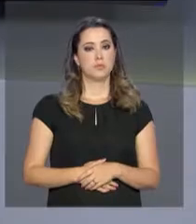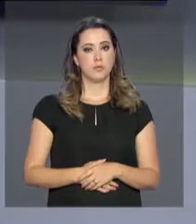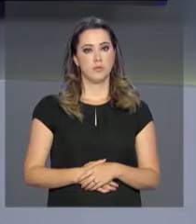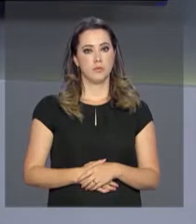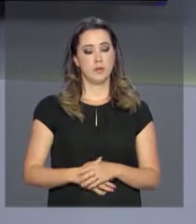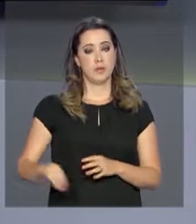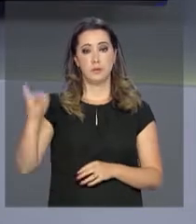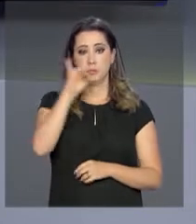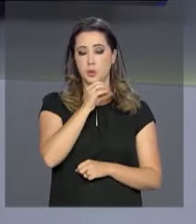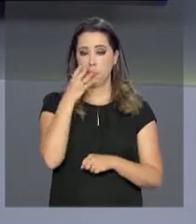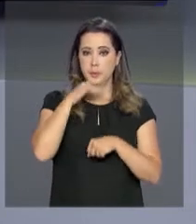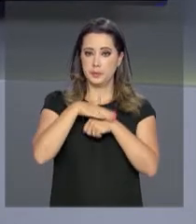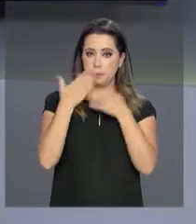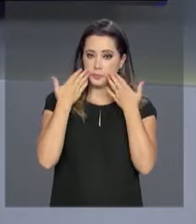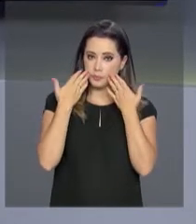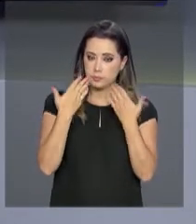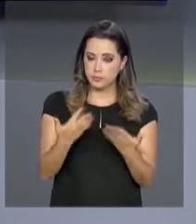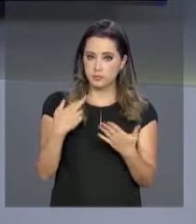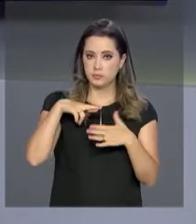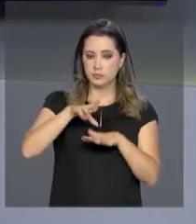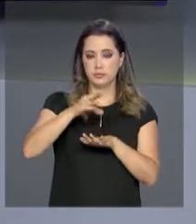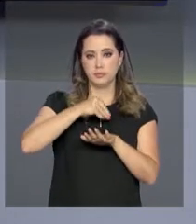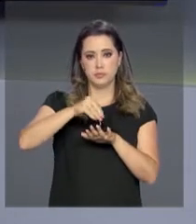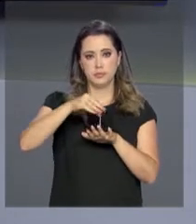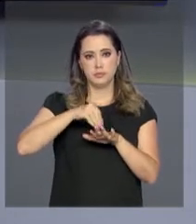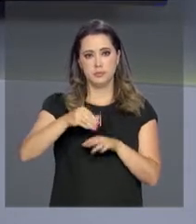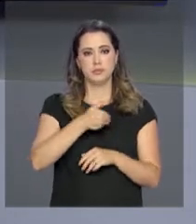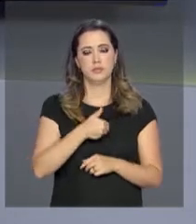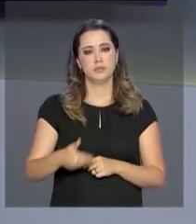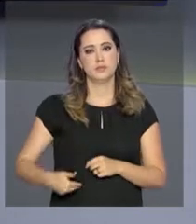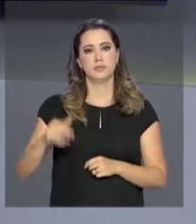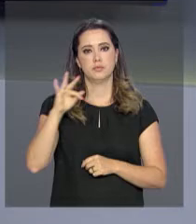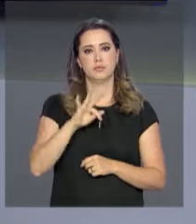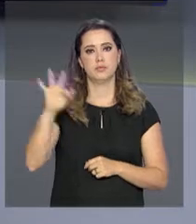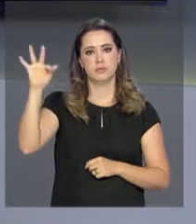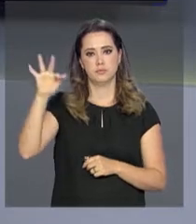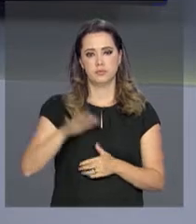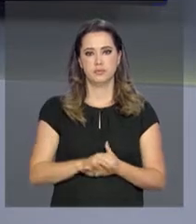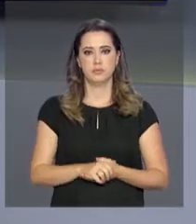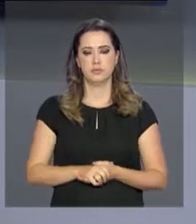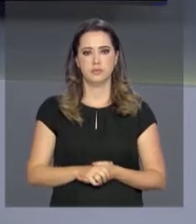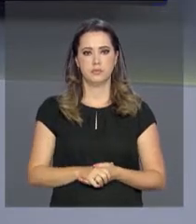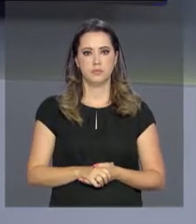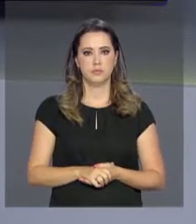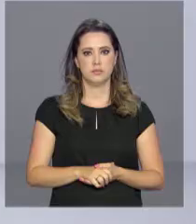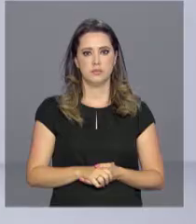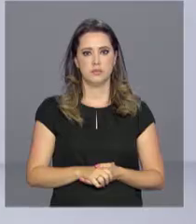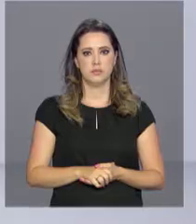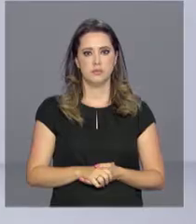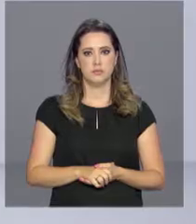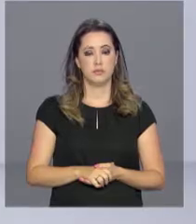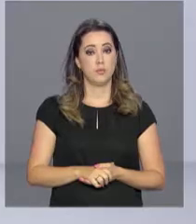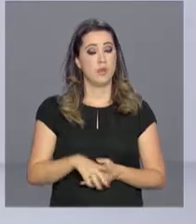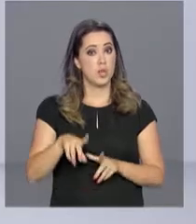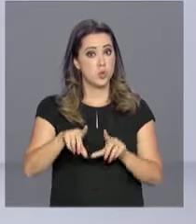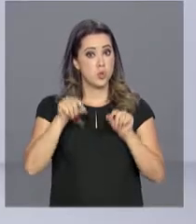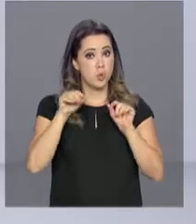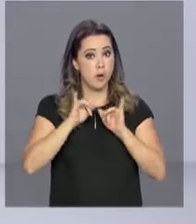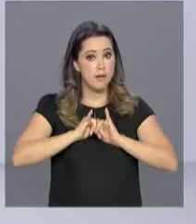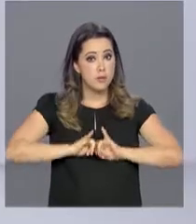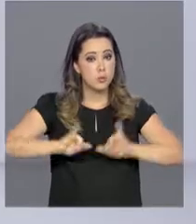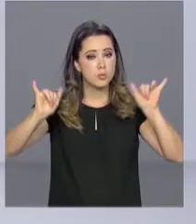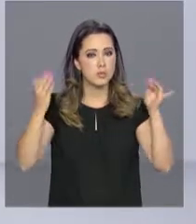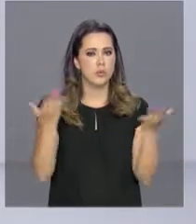olá boa noite começa agora o repórter nbr com as notícias do governo federal a decisão anunciada